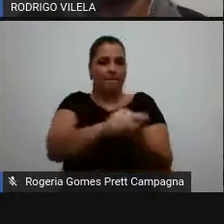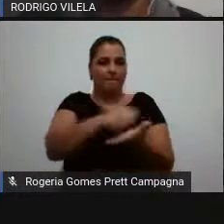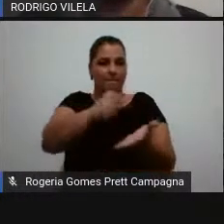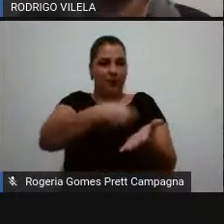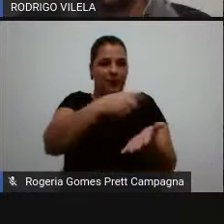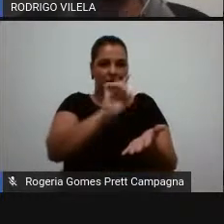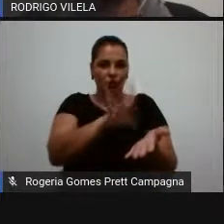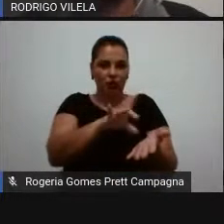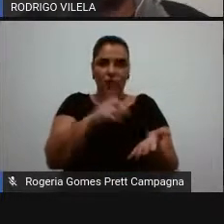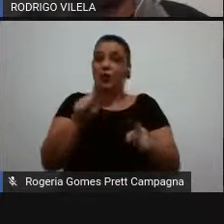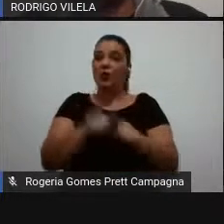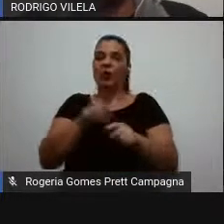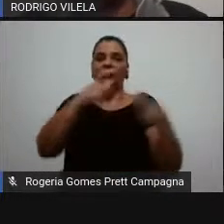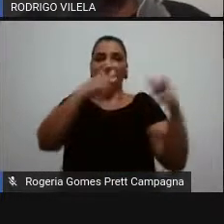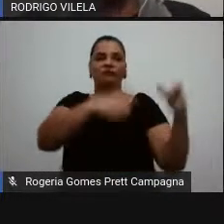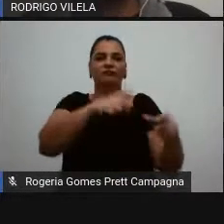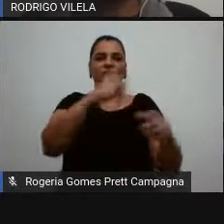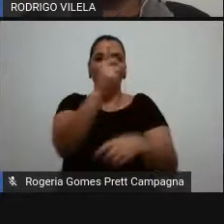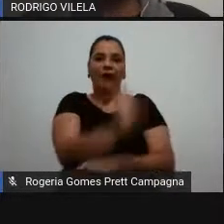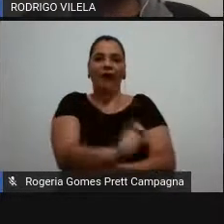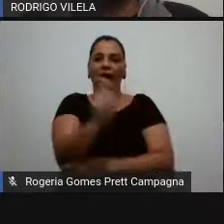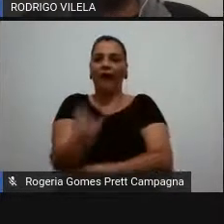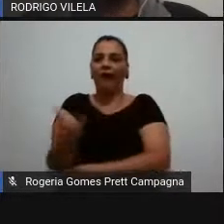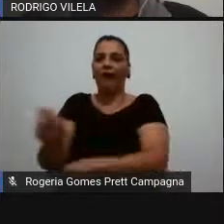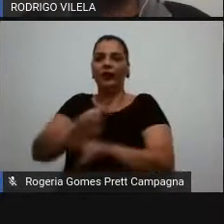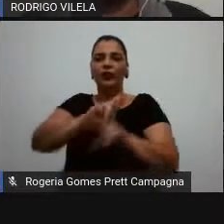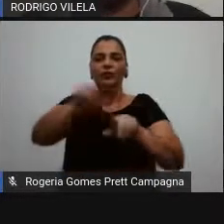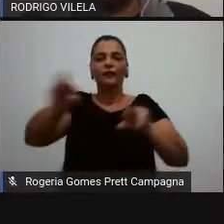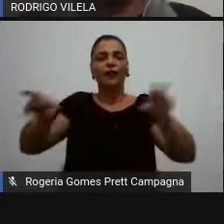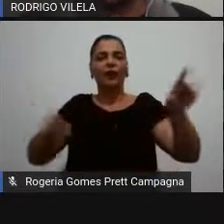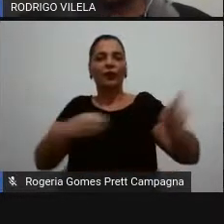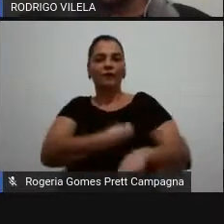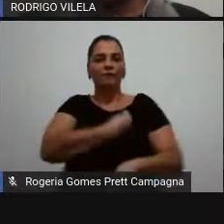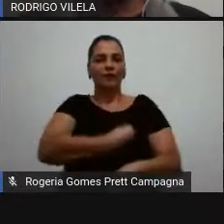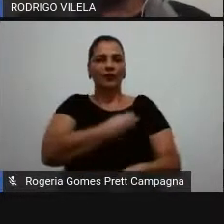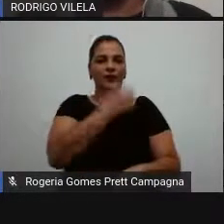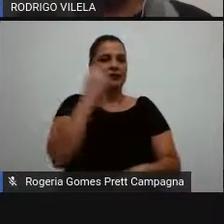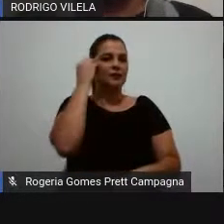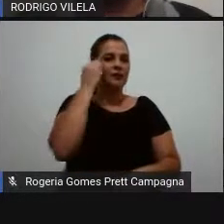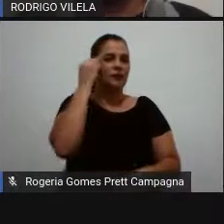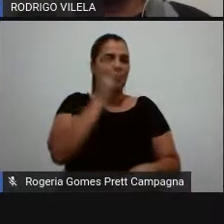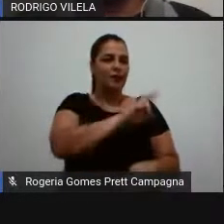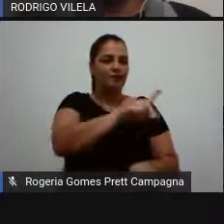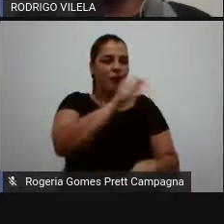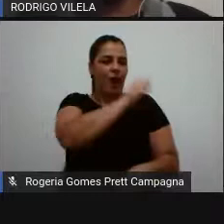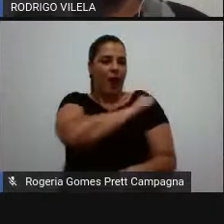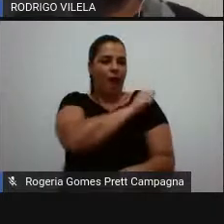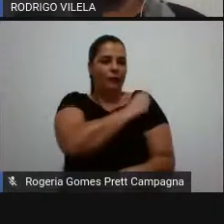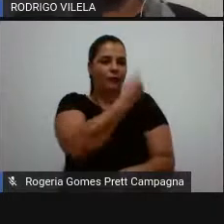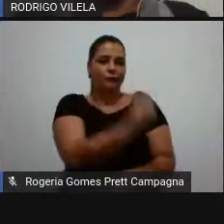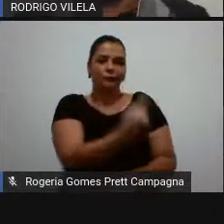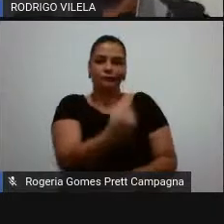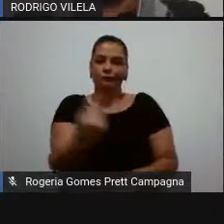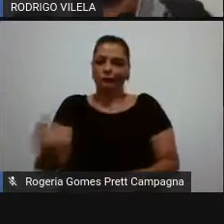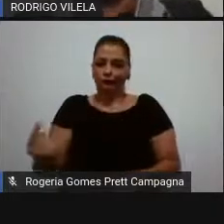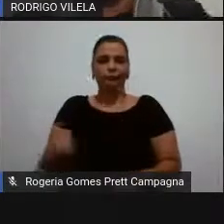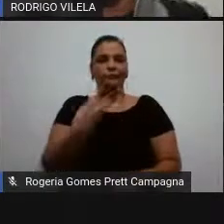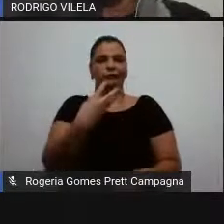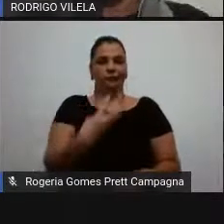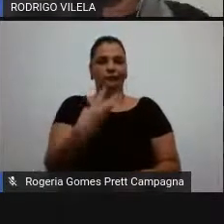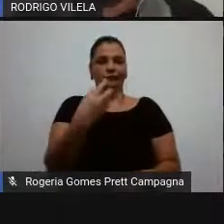diferentes, realidades diferentes, que a gente precisa chegar, né? E aí, a partir desse momento que nós